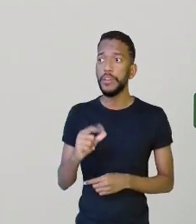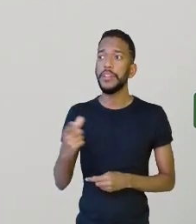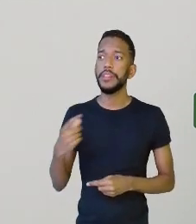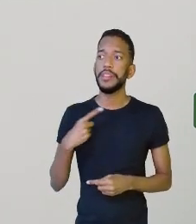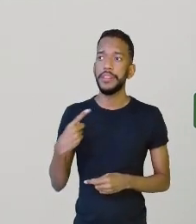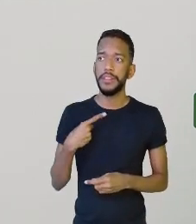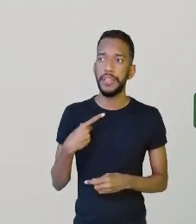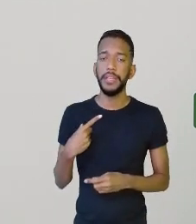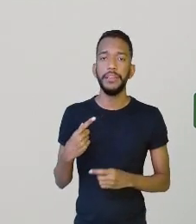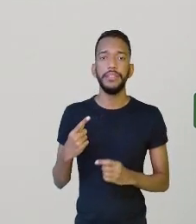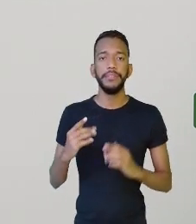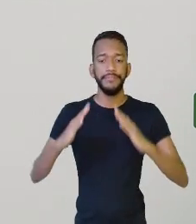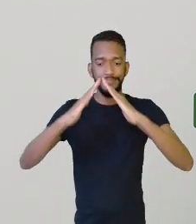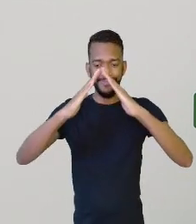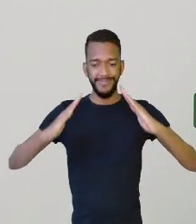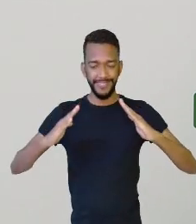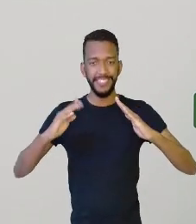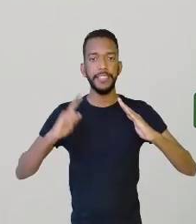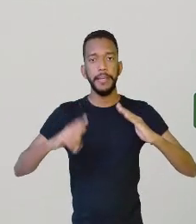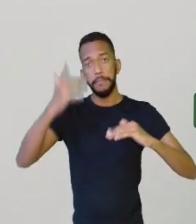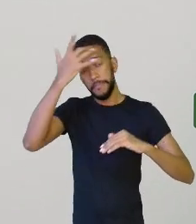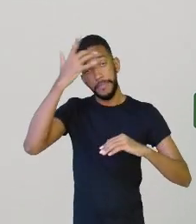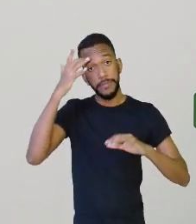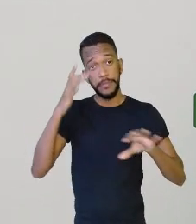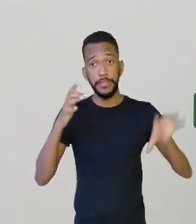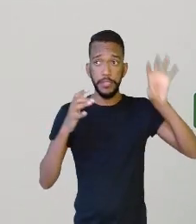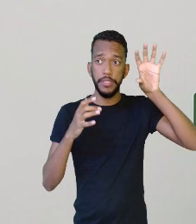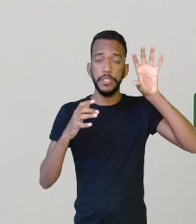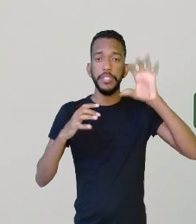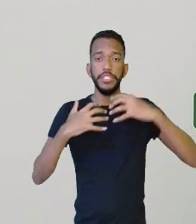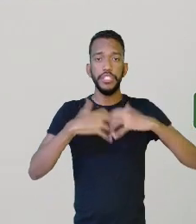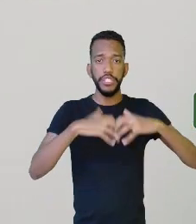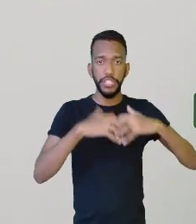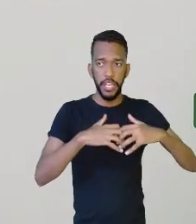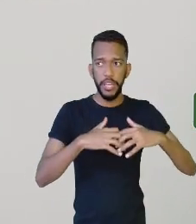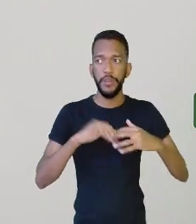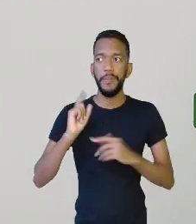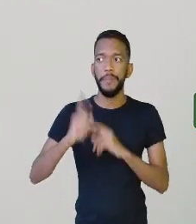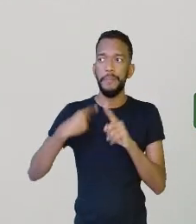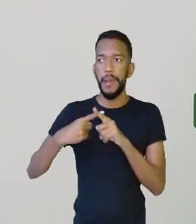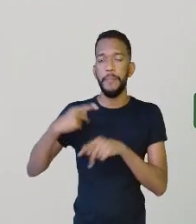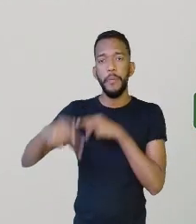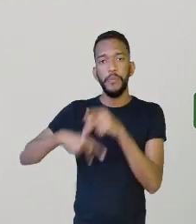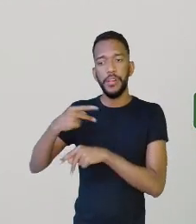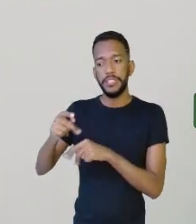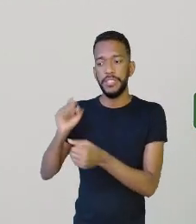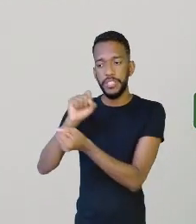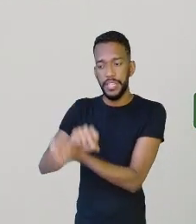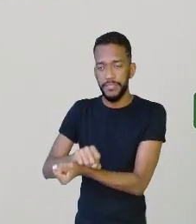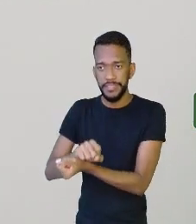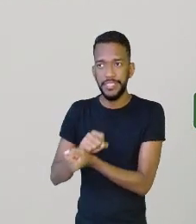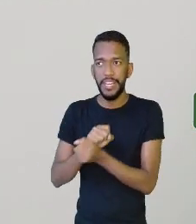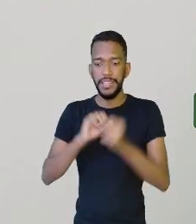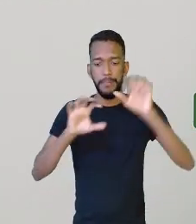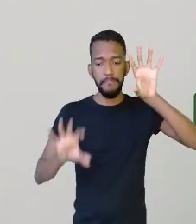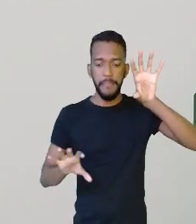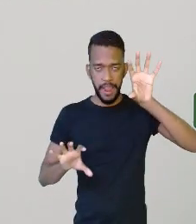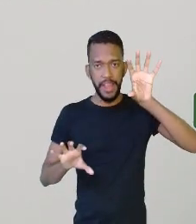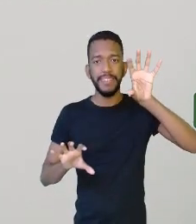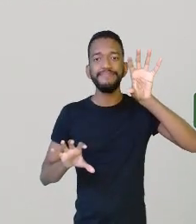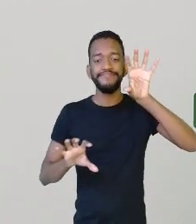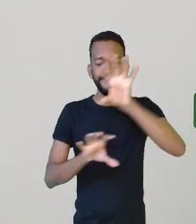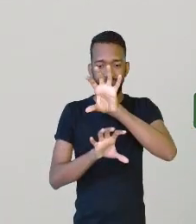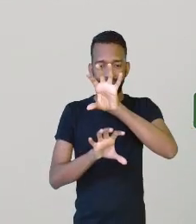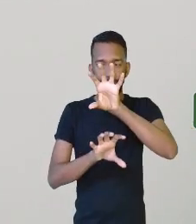nós tínhamos os senhores de engenho e nós tínhamos uma população escravizada. A sociedade estava dividida nessas duas partes,